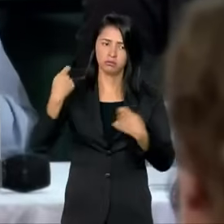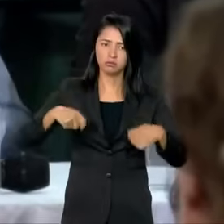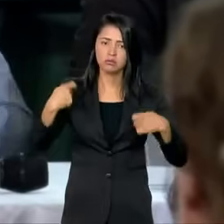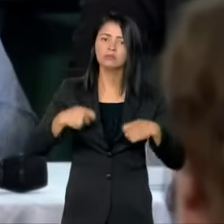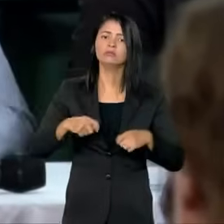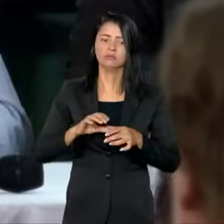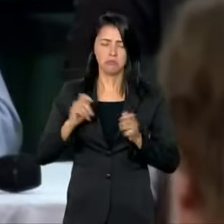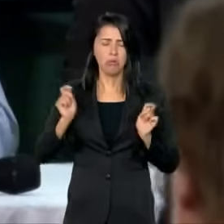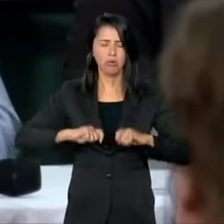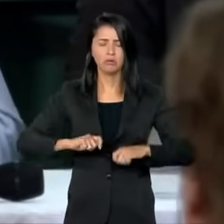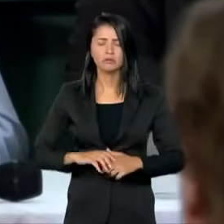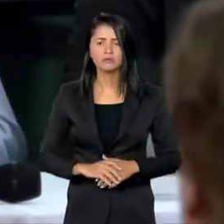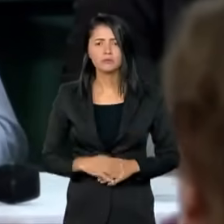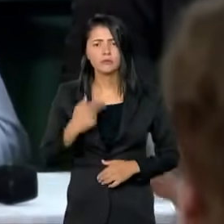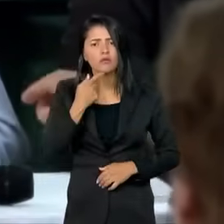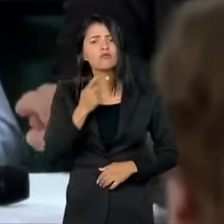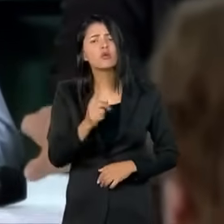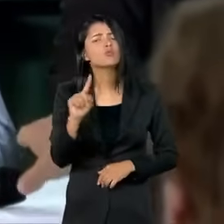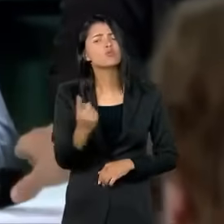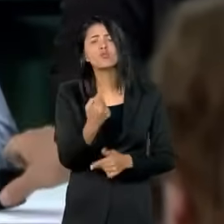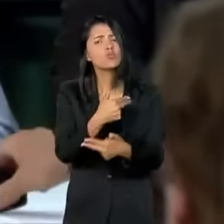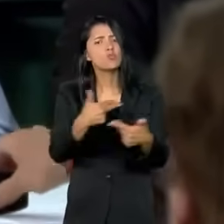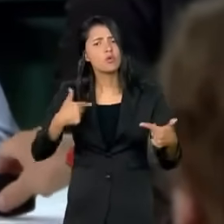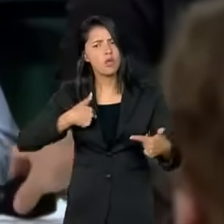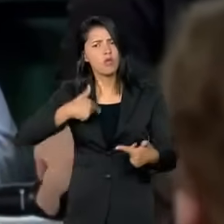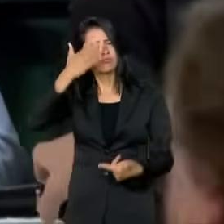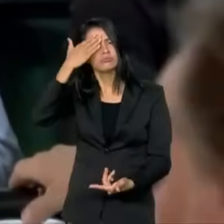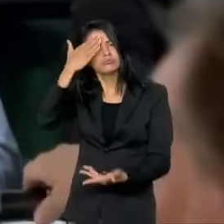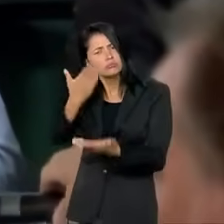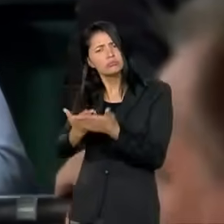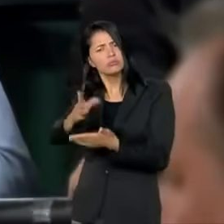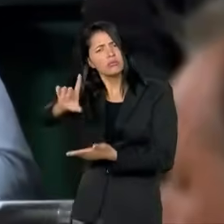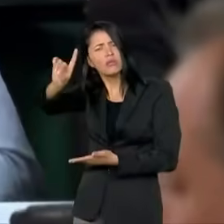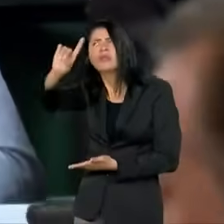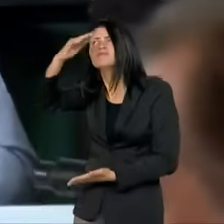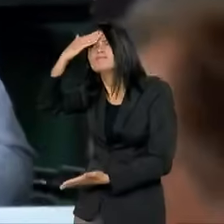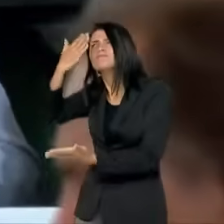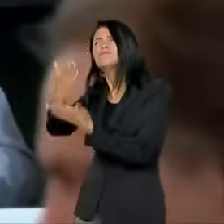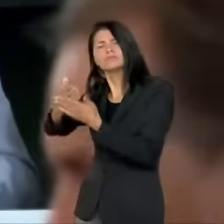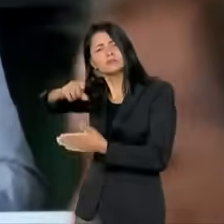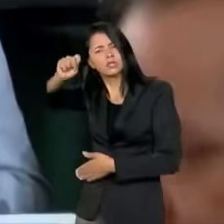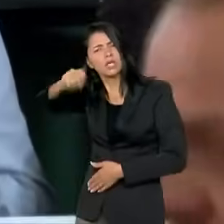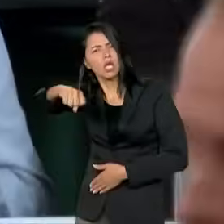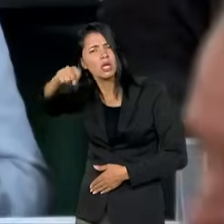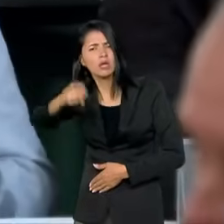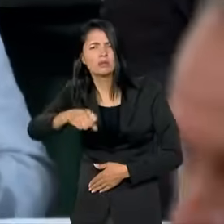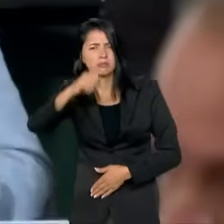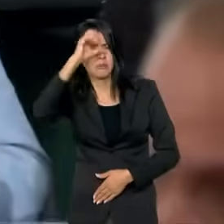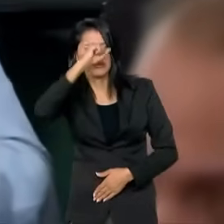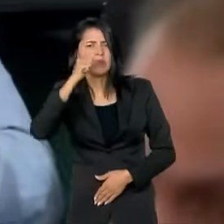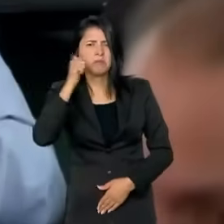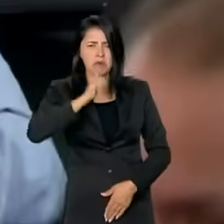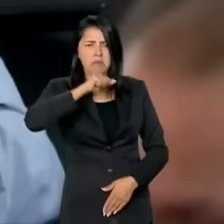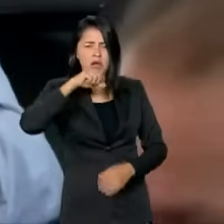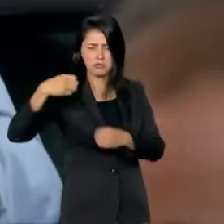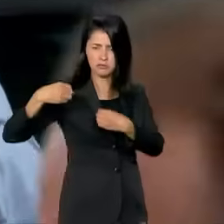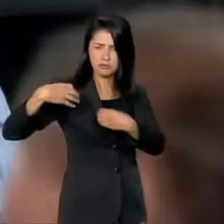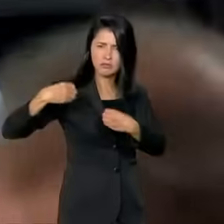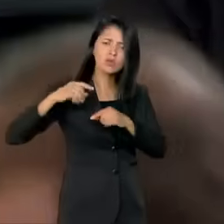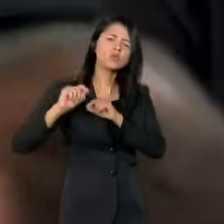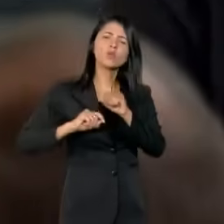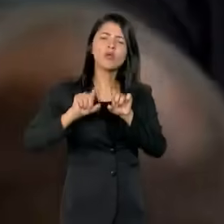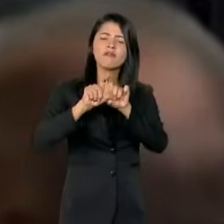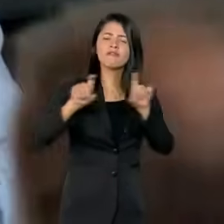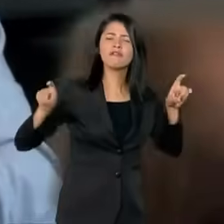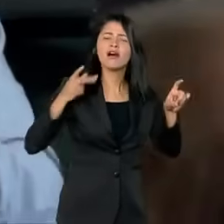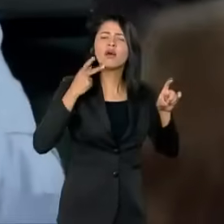Eu queria dizer uma coisa aqui, que eu sou um homem que creio muito em Deus. Eu aprendi com a minha mãe um ditado